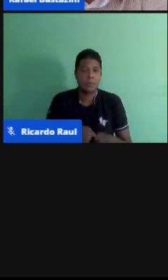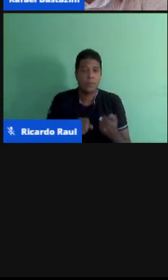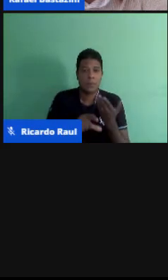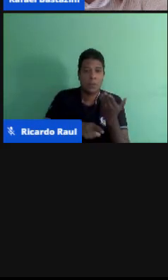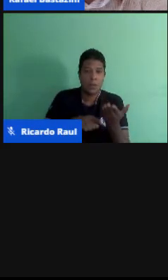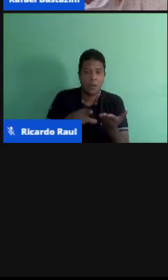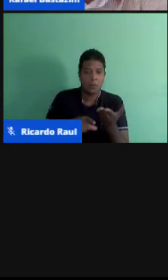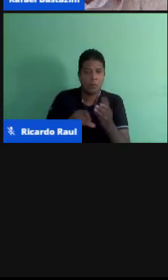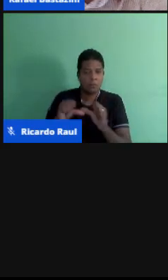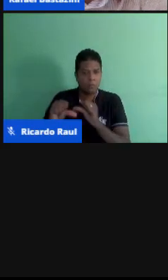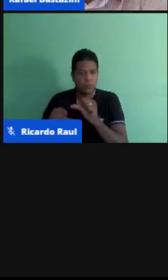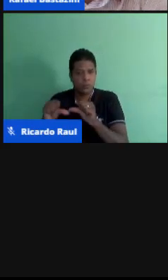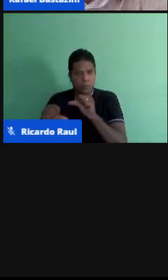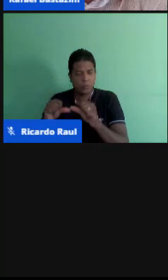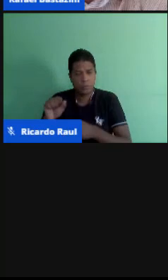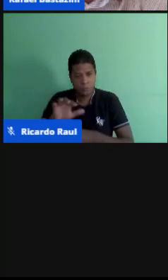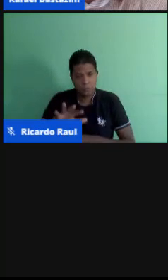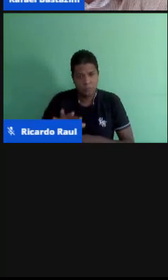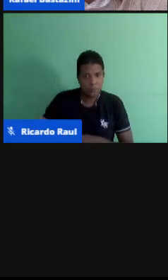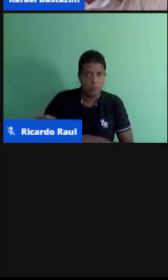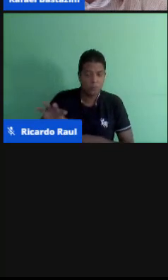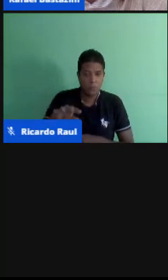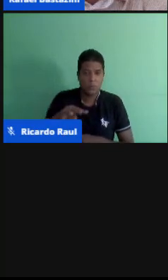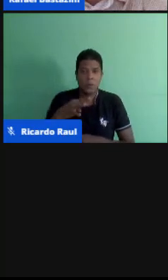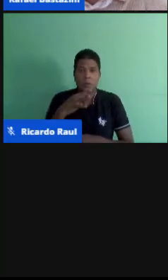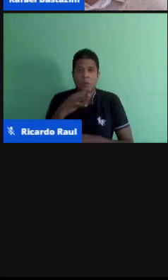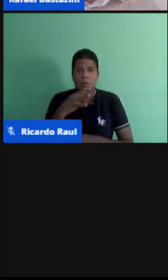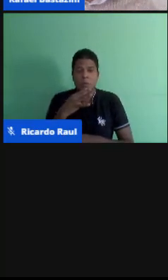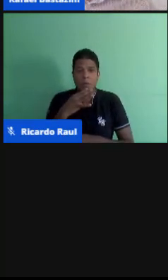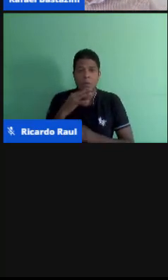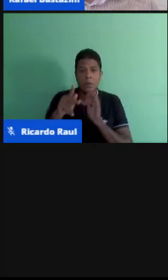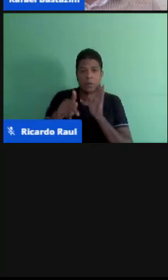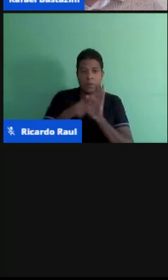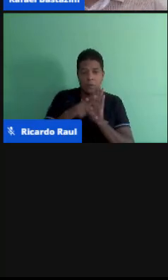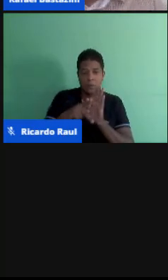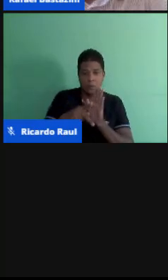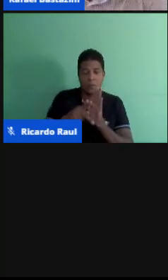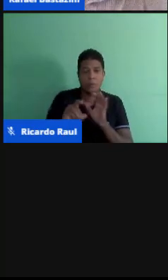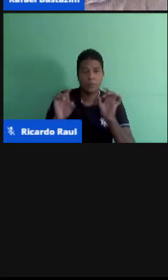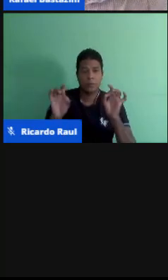e a transformação no espaço geográfico, enquanto conhecimentos específicos,